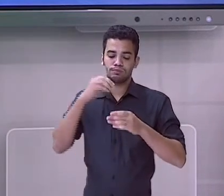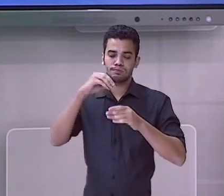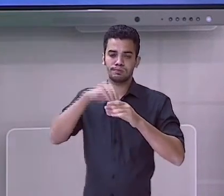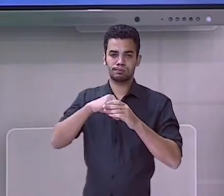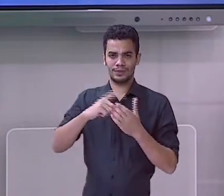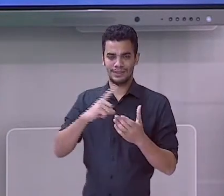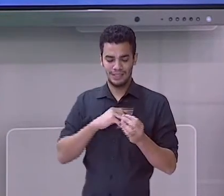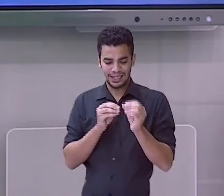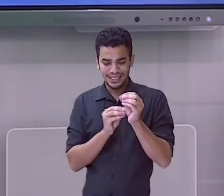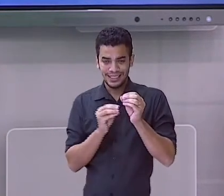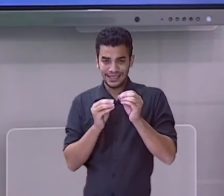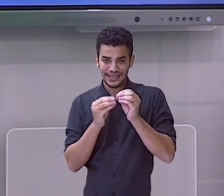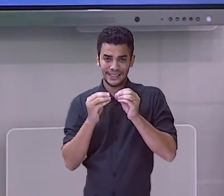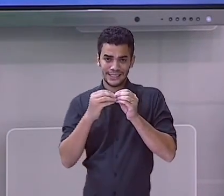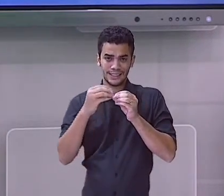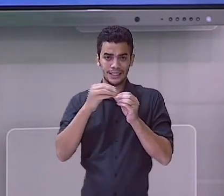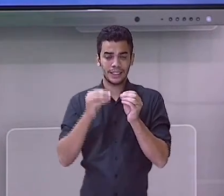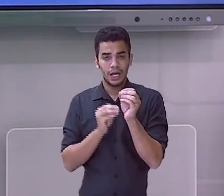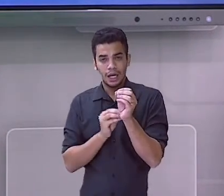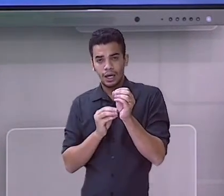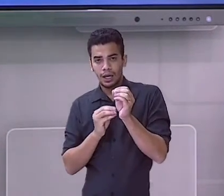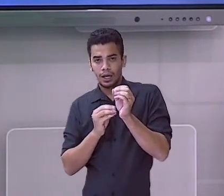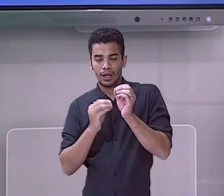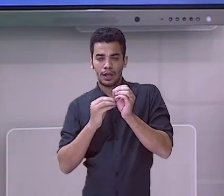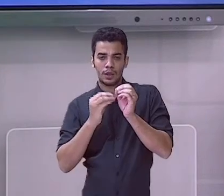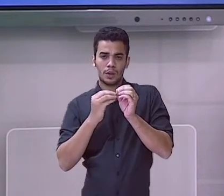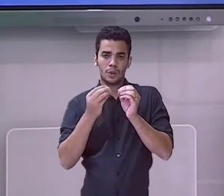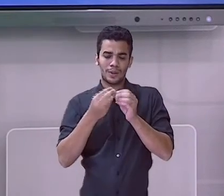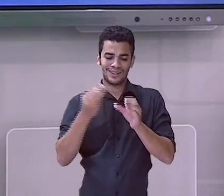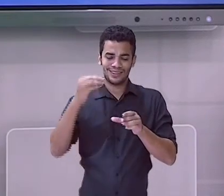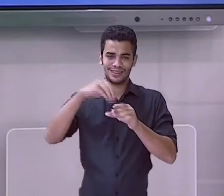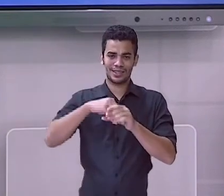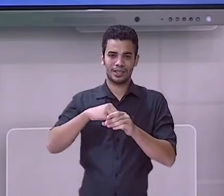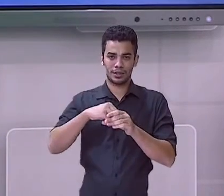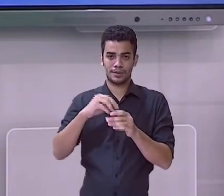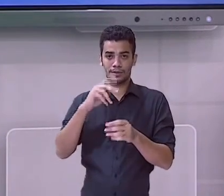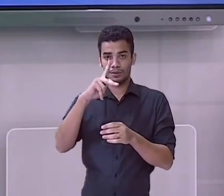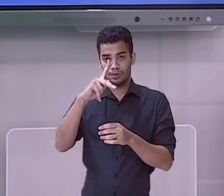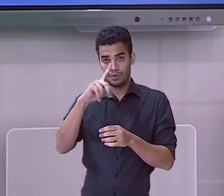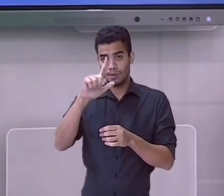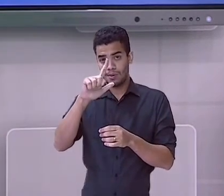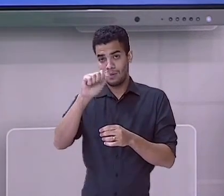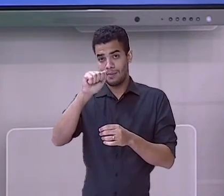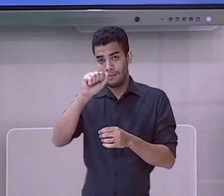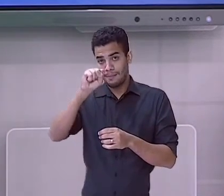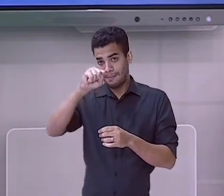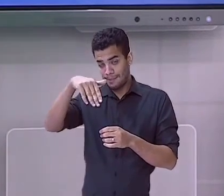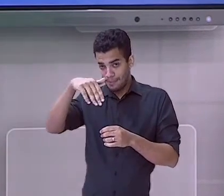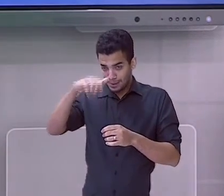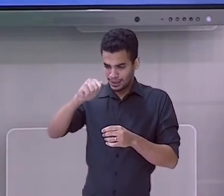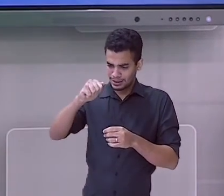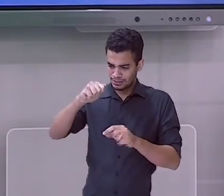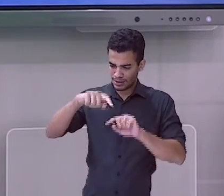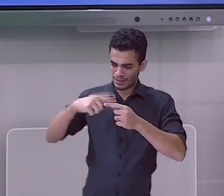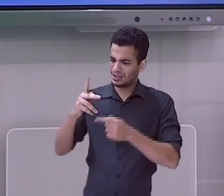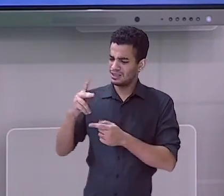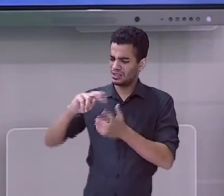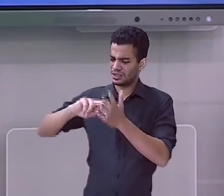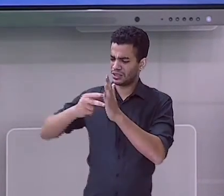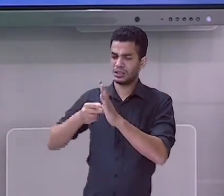em uma substância chamada de plasma. O plasma, ele vai ter todas